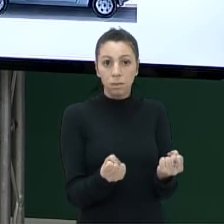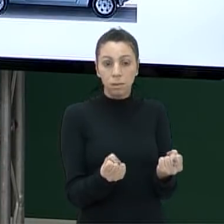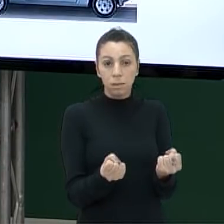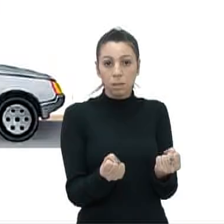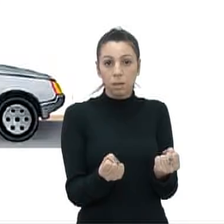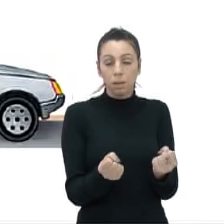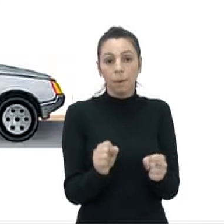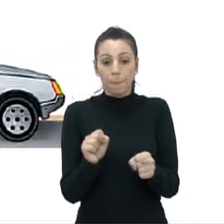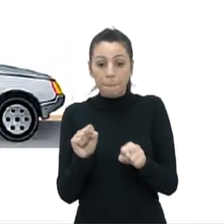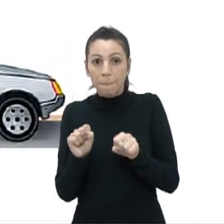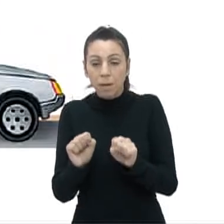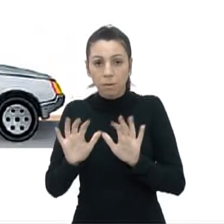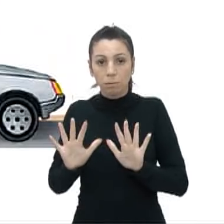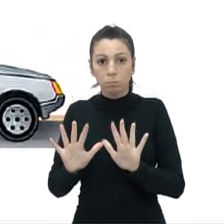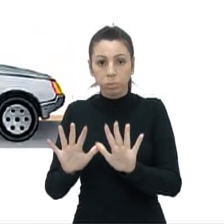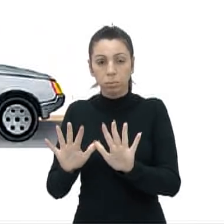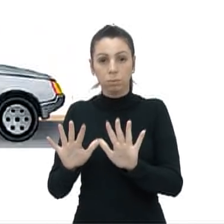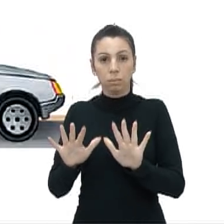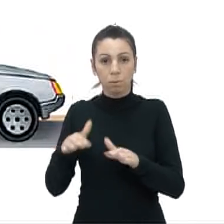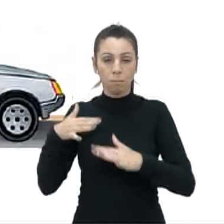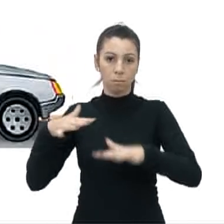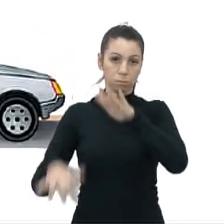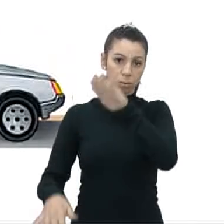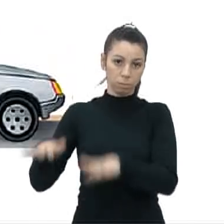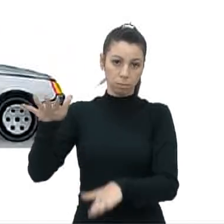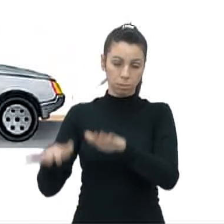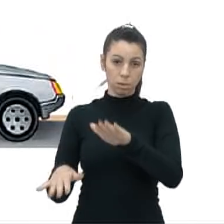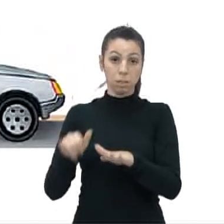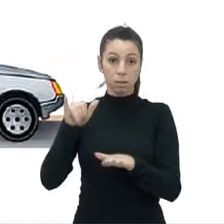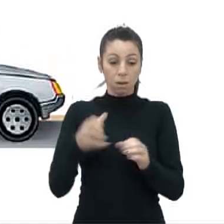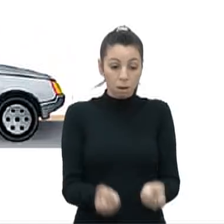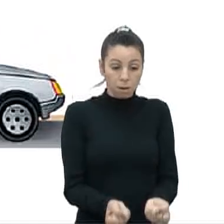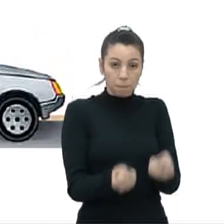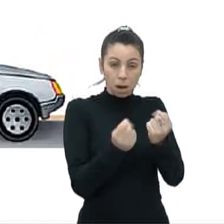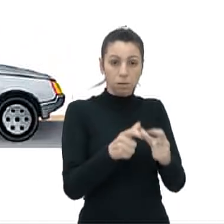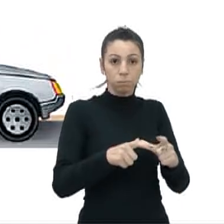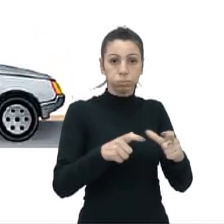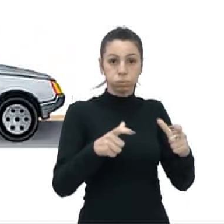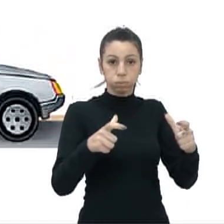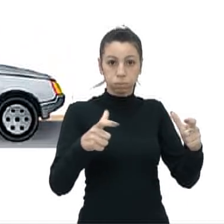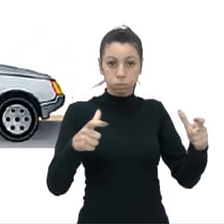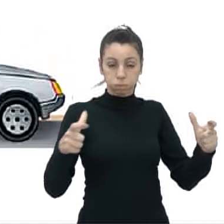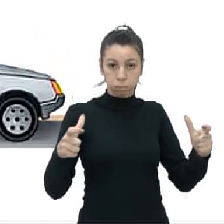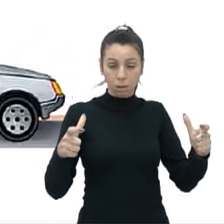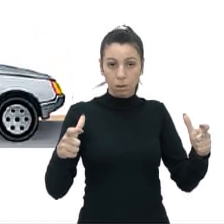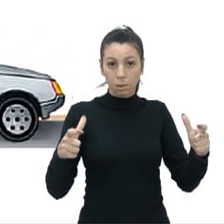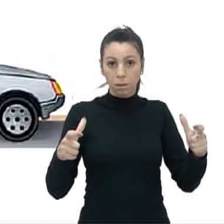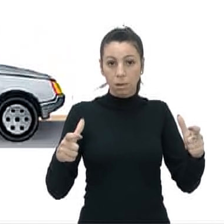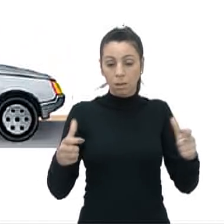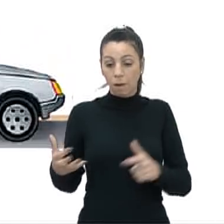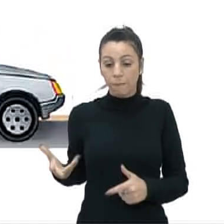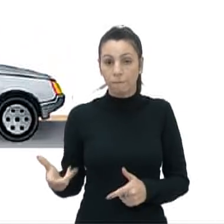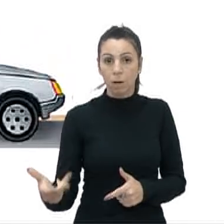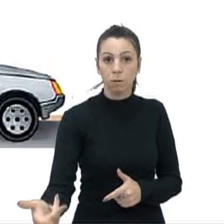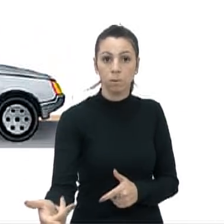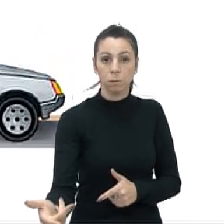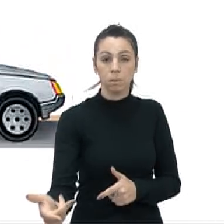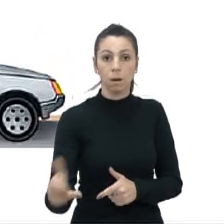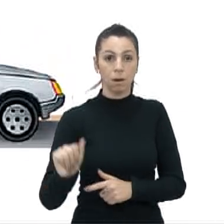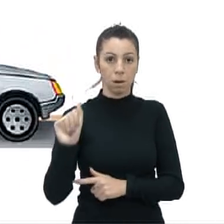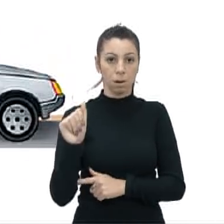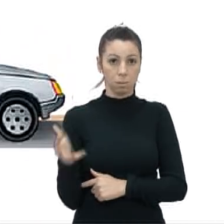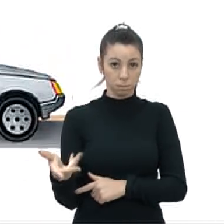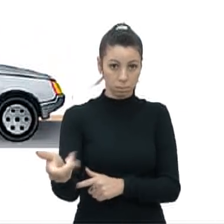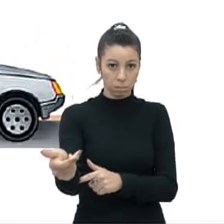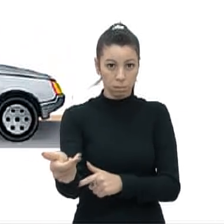seja, com a mesma força resultante, se a massa aumentar, menor poderá ser a aceleração. Então, veja que nós temos aqui,